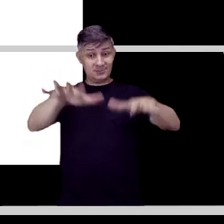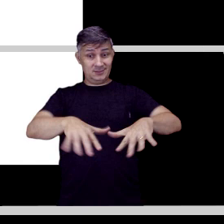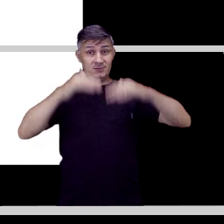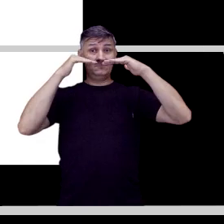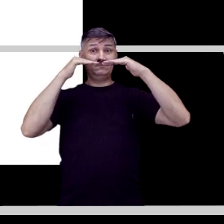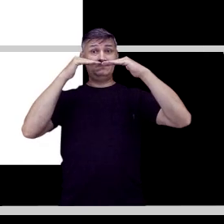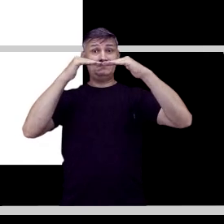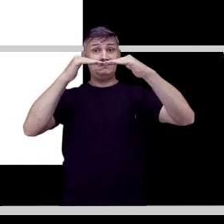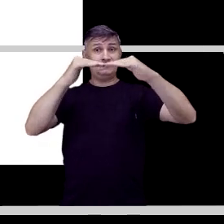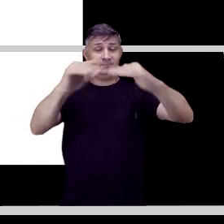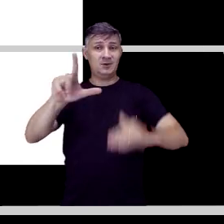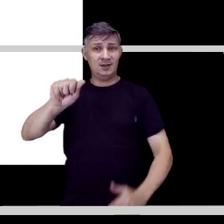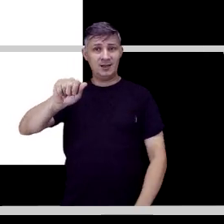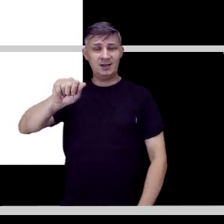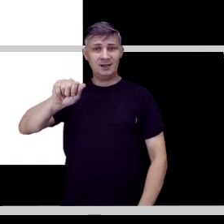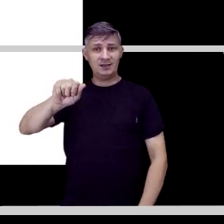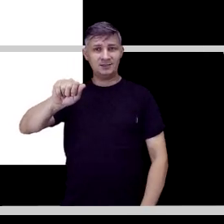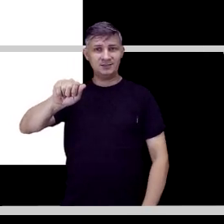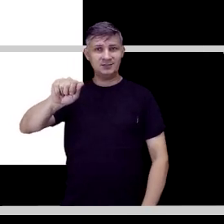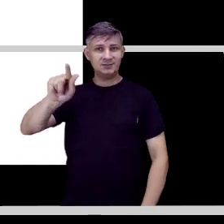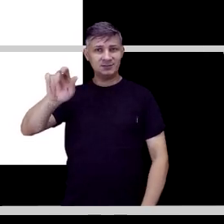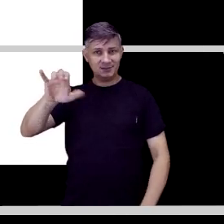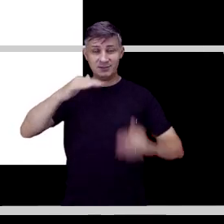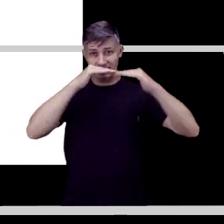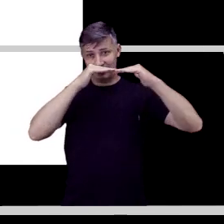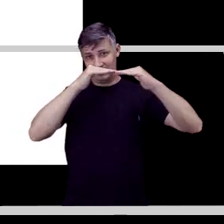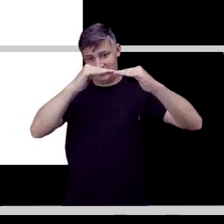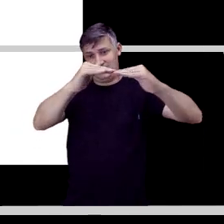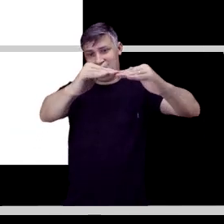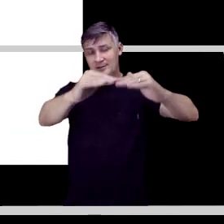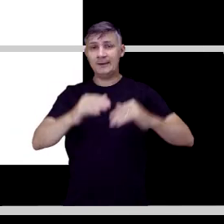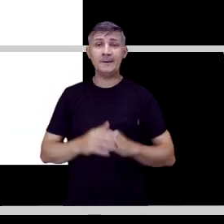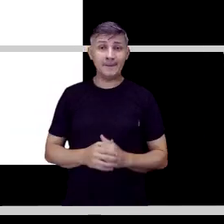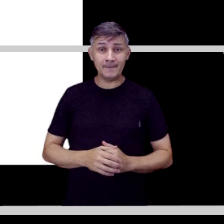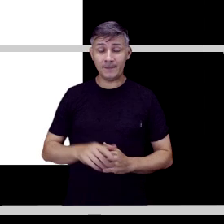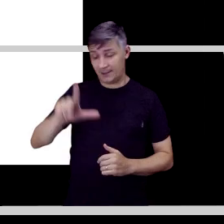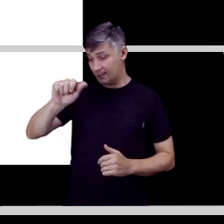que vem sendo construída para constituir a grande galeria,